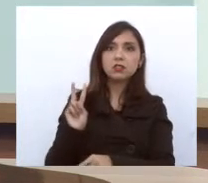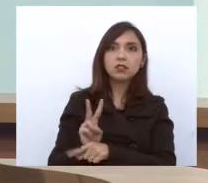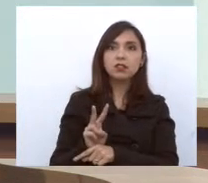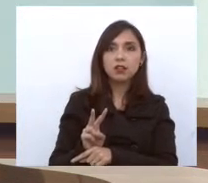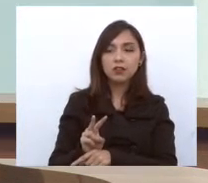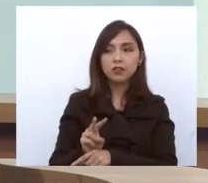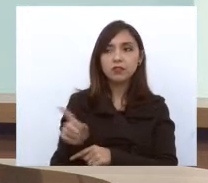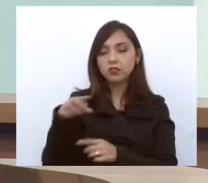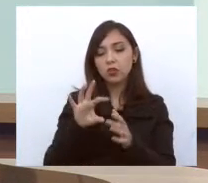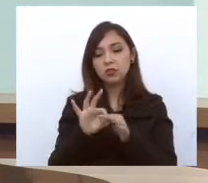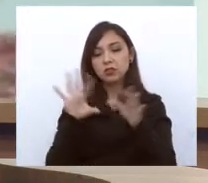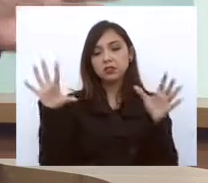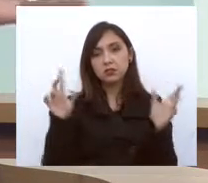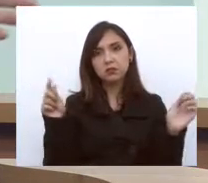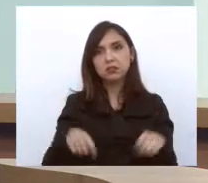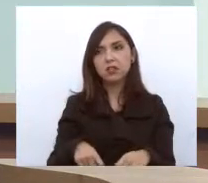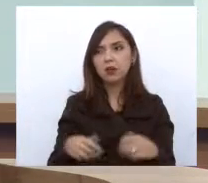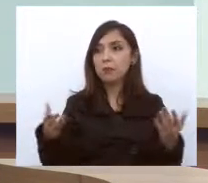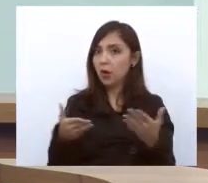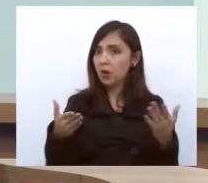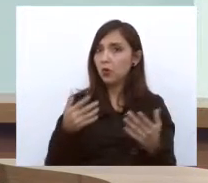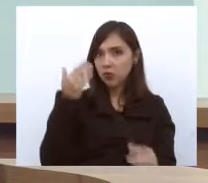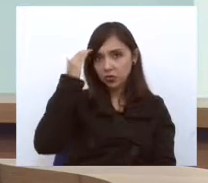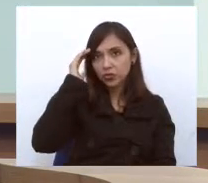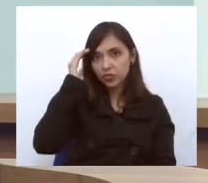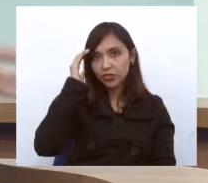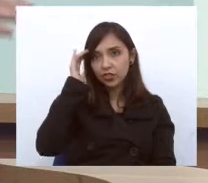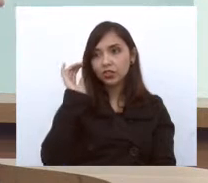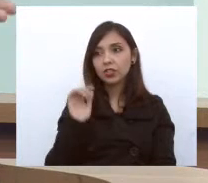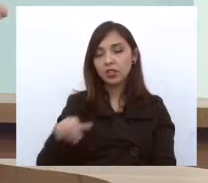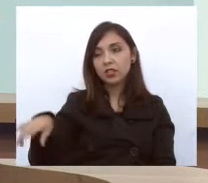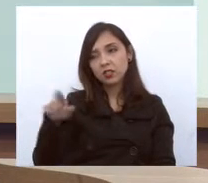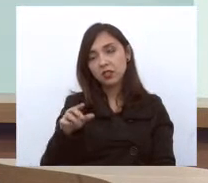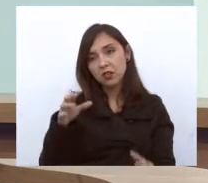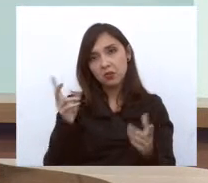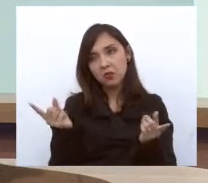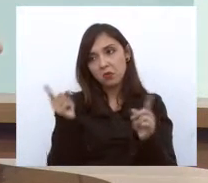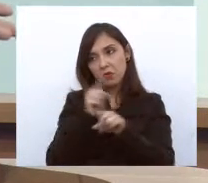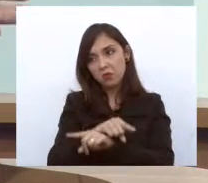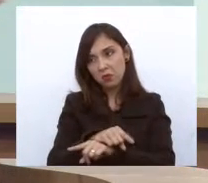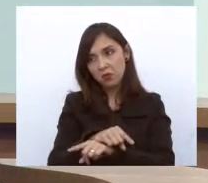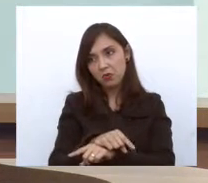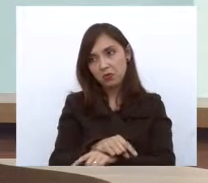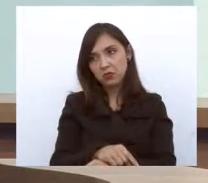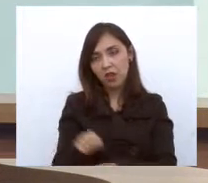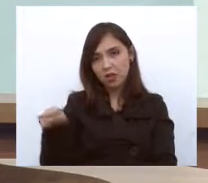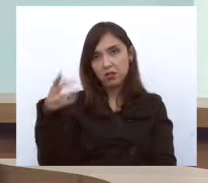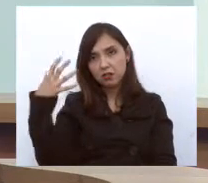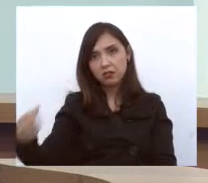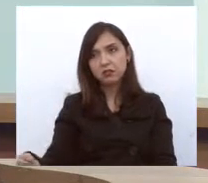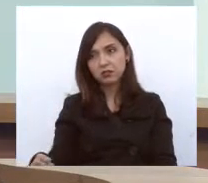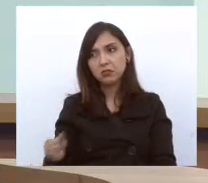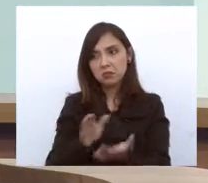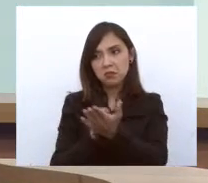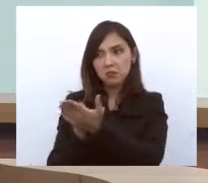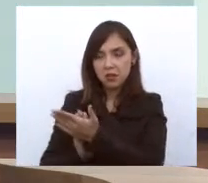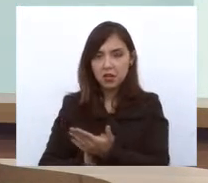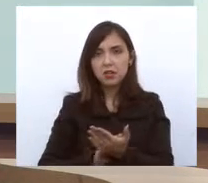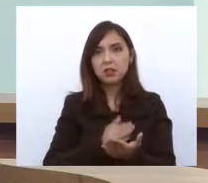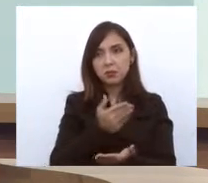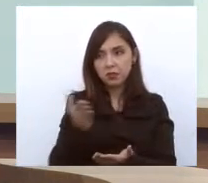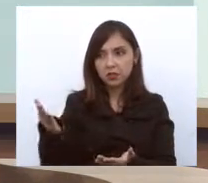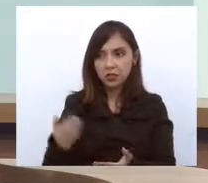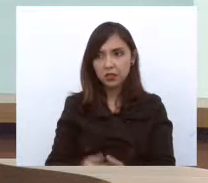nós deliberássemos. Mas hoje já entendeu que não, já seria contrário, né? Foi convencido. Então, parabenizo